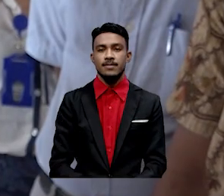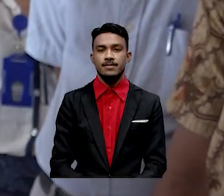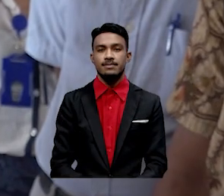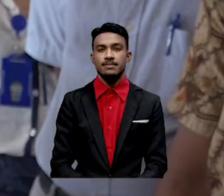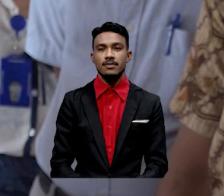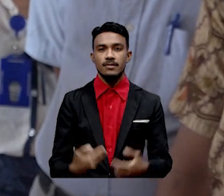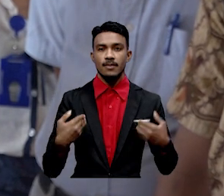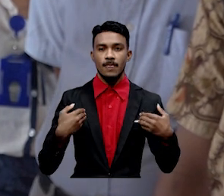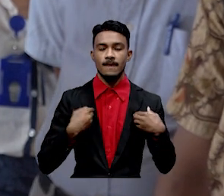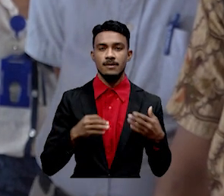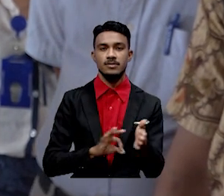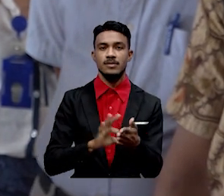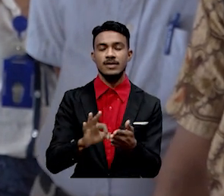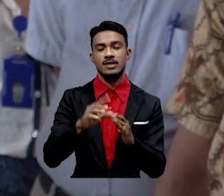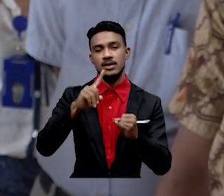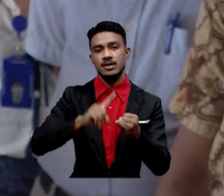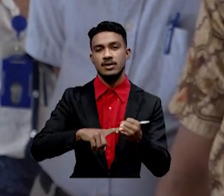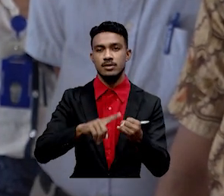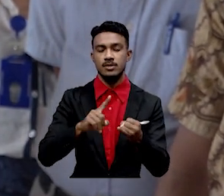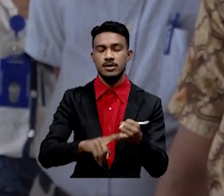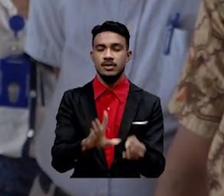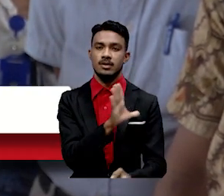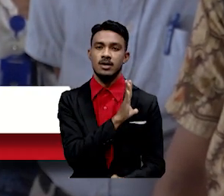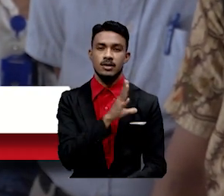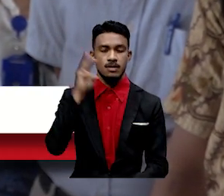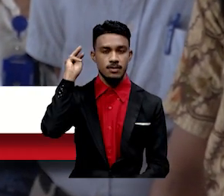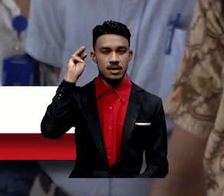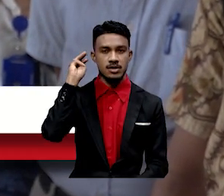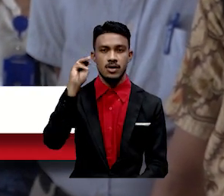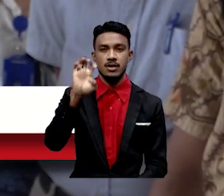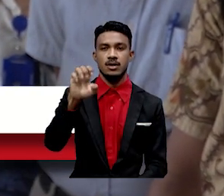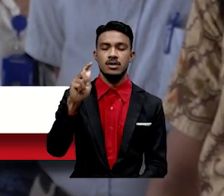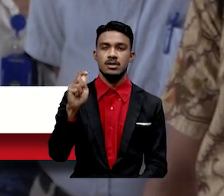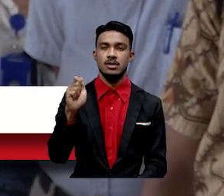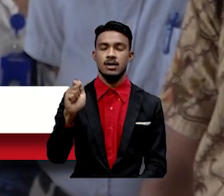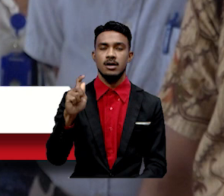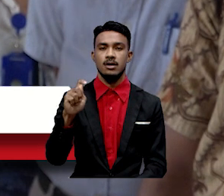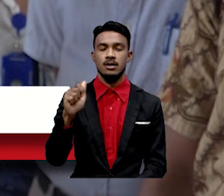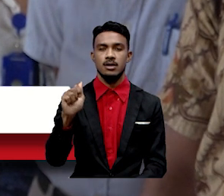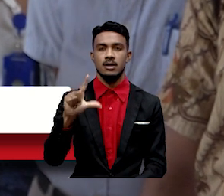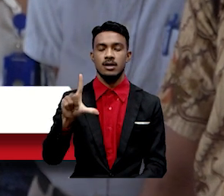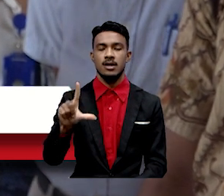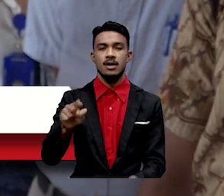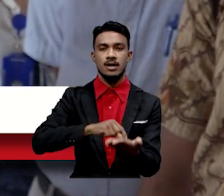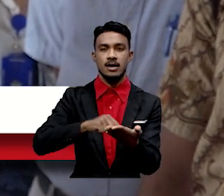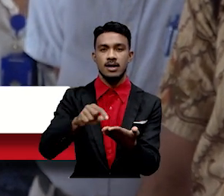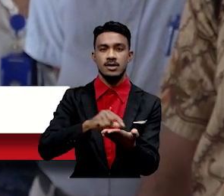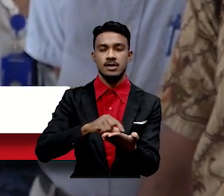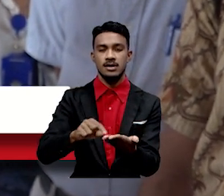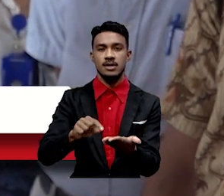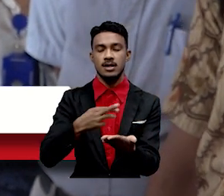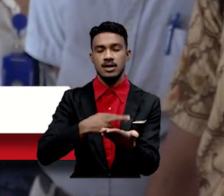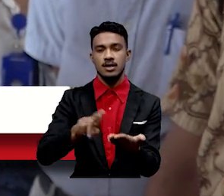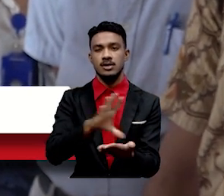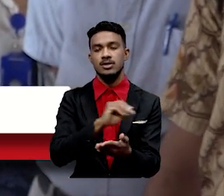Ia fazer aprojamento ikus leona, hein, ministro da Administração Estatal assina a nota de processamento para